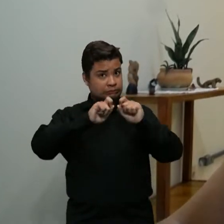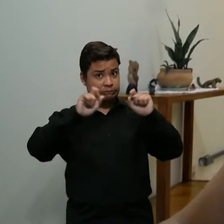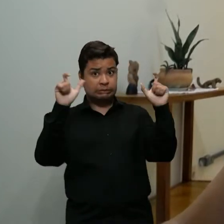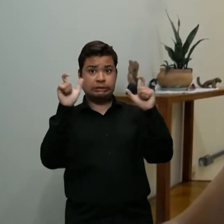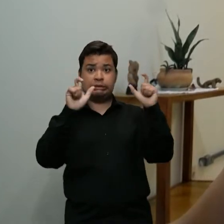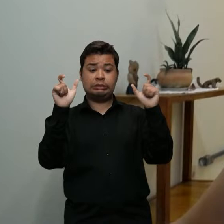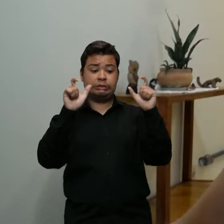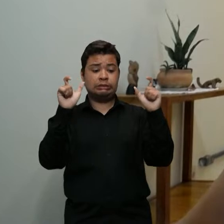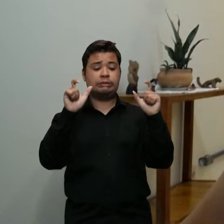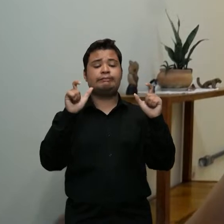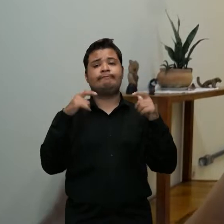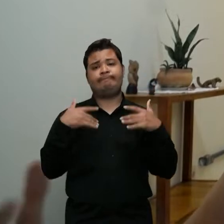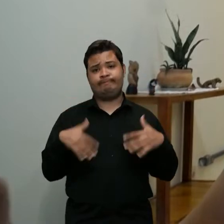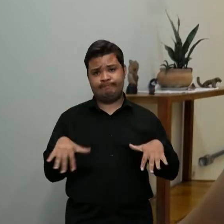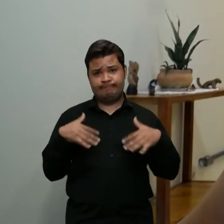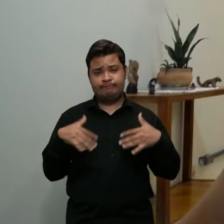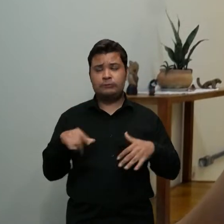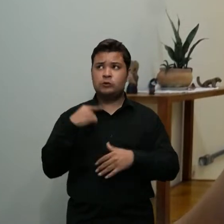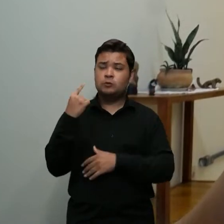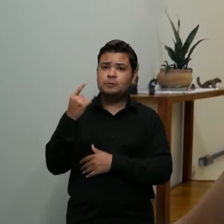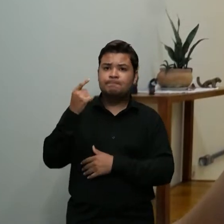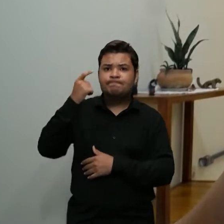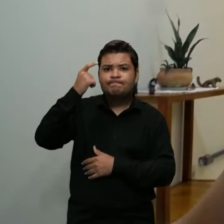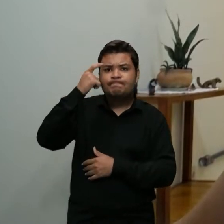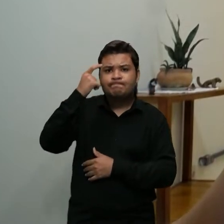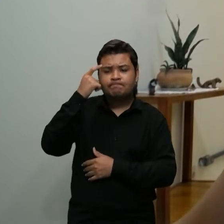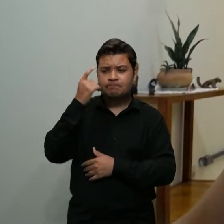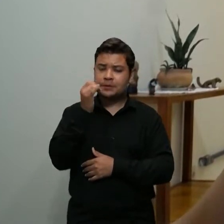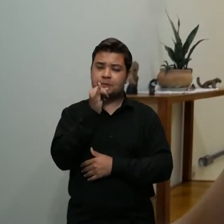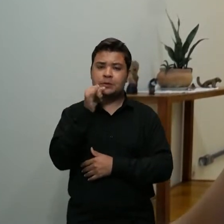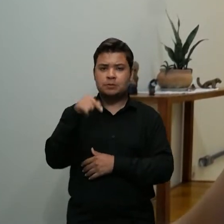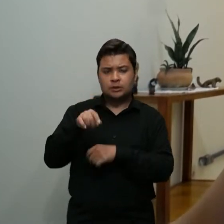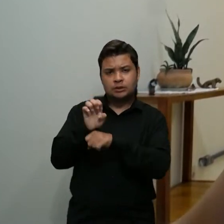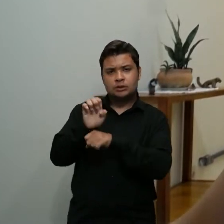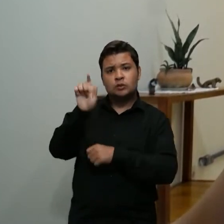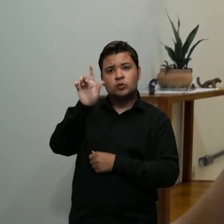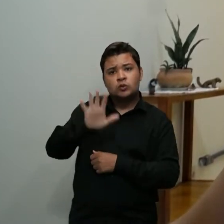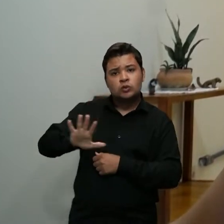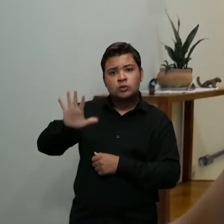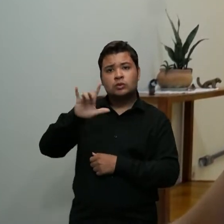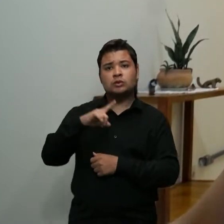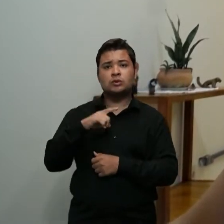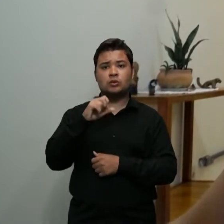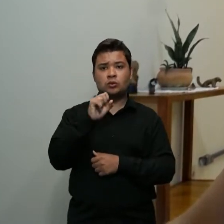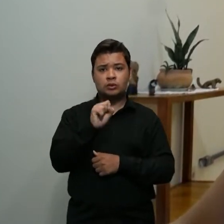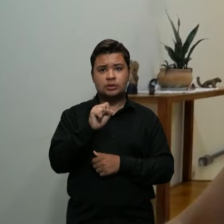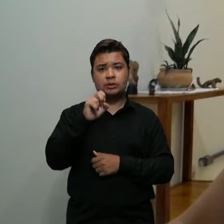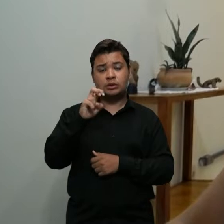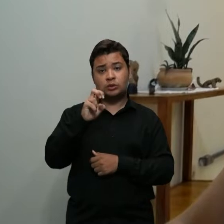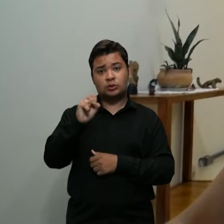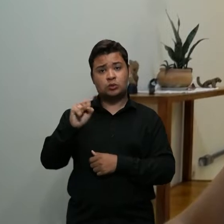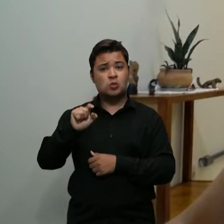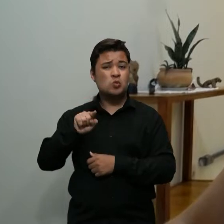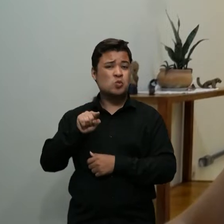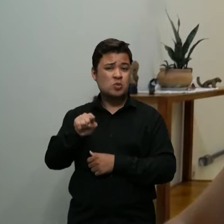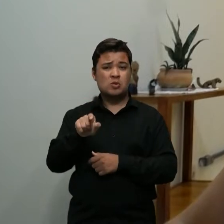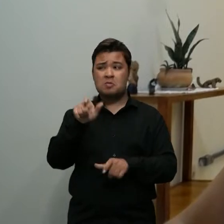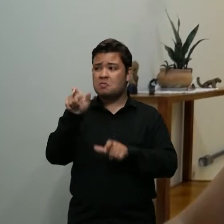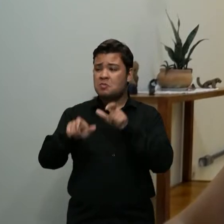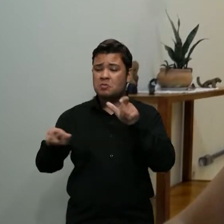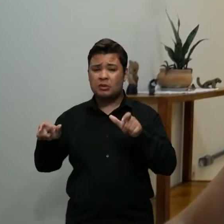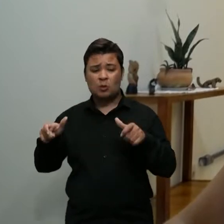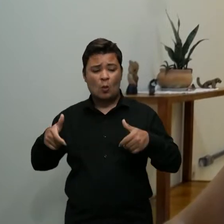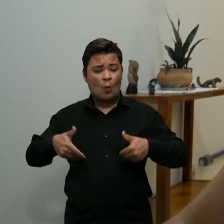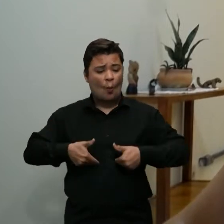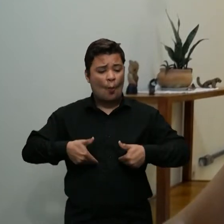que nos colocam aí a pensar, por exemplo, aqui no estado, que 858 mil pessoas convivem hoje com a